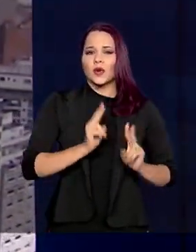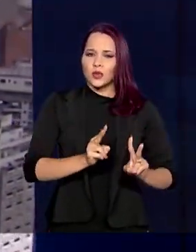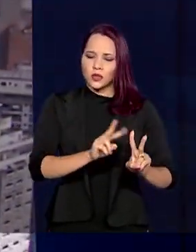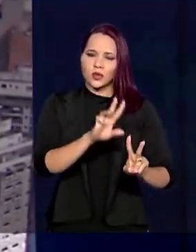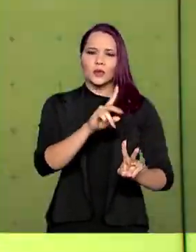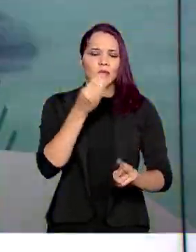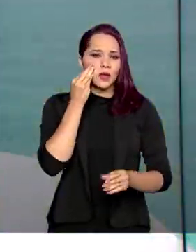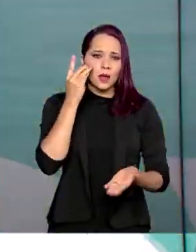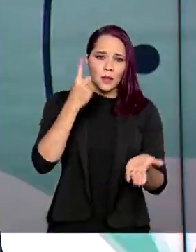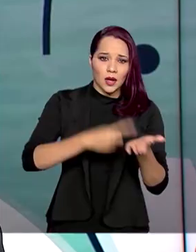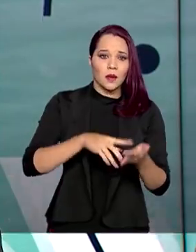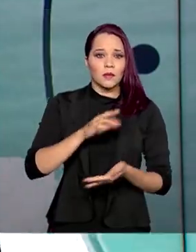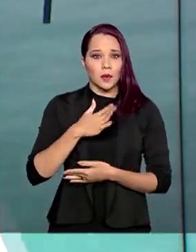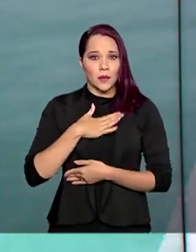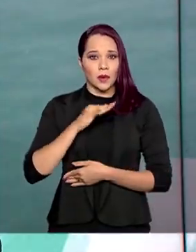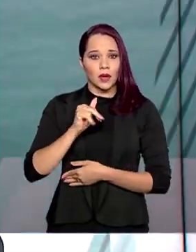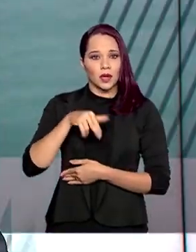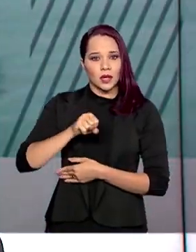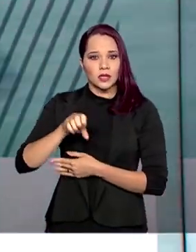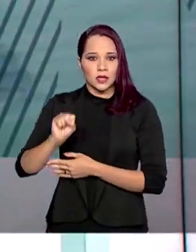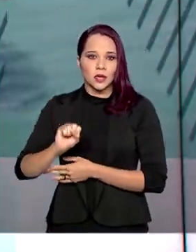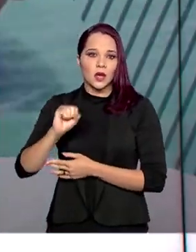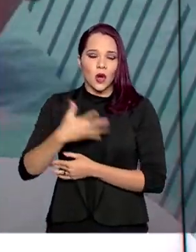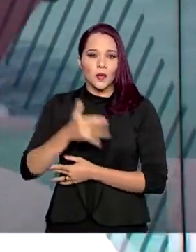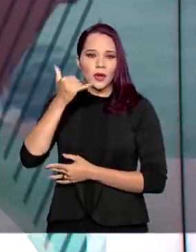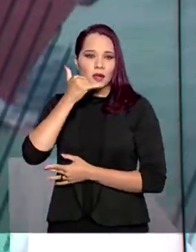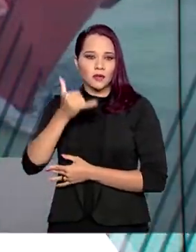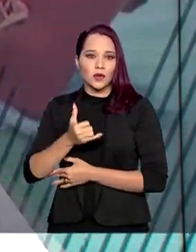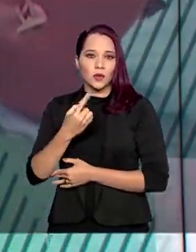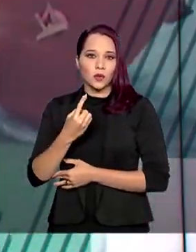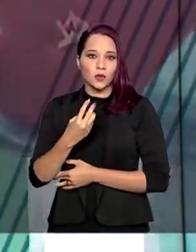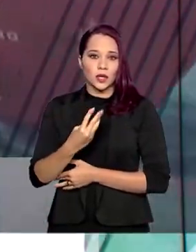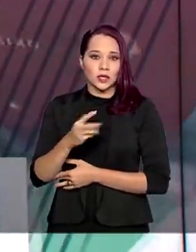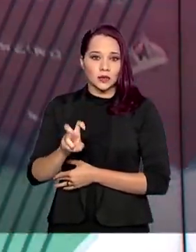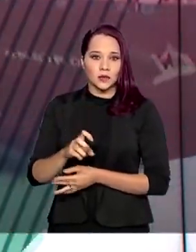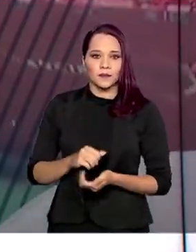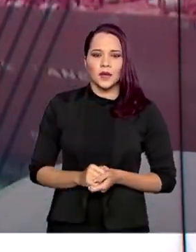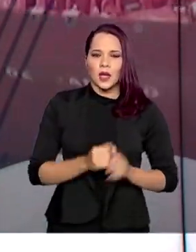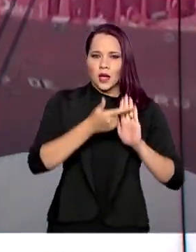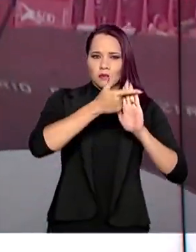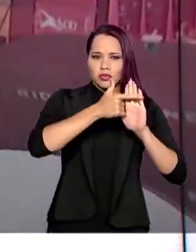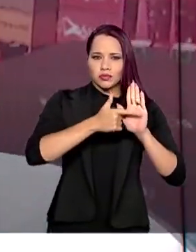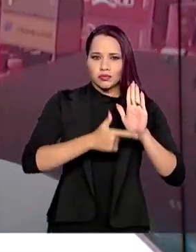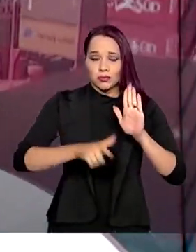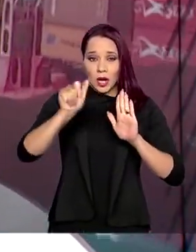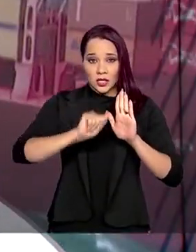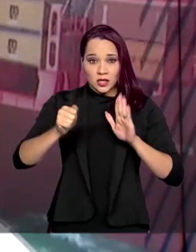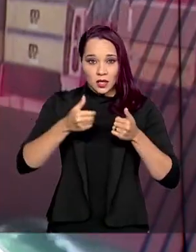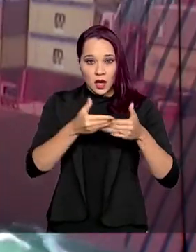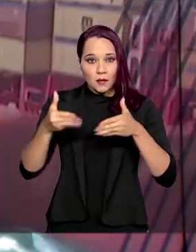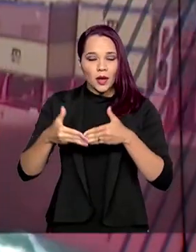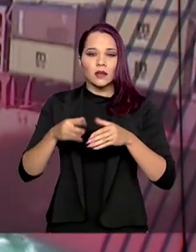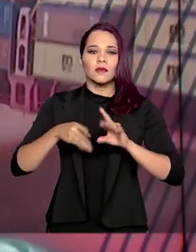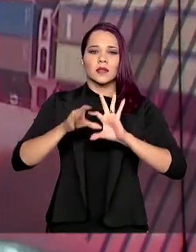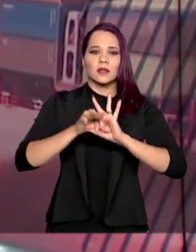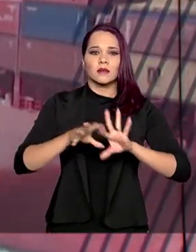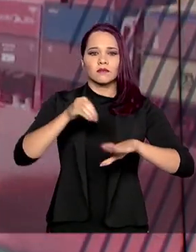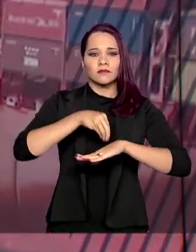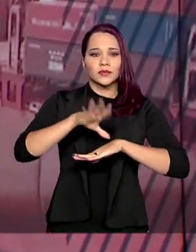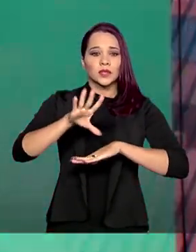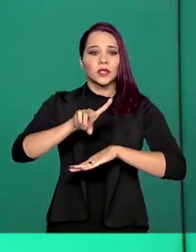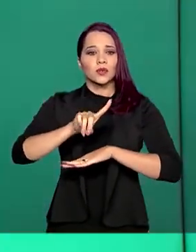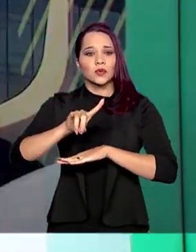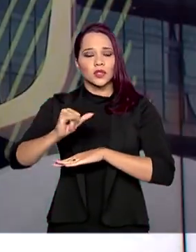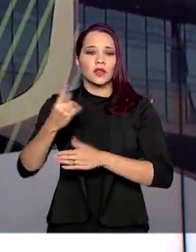com a remarcação pelo Meu INSS ou pelo telefone 135. A lista de agências que já foram reabertas vai ser informada no